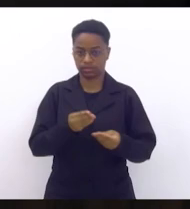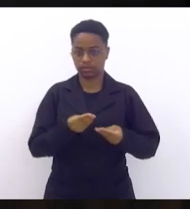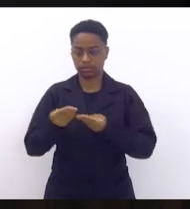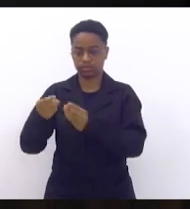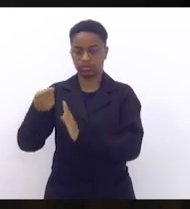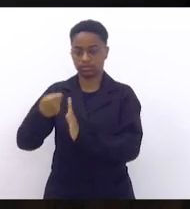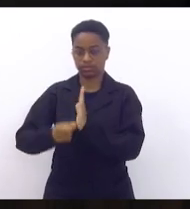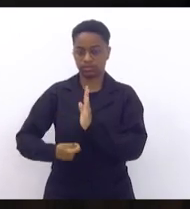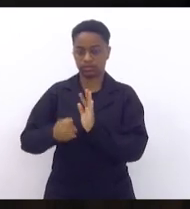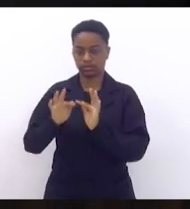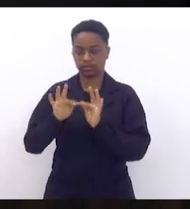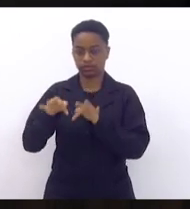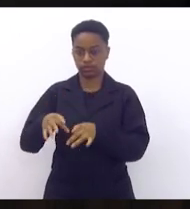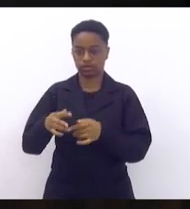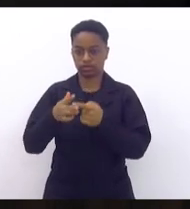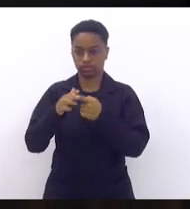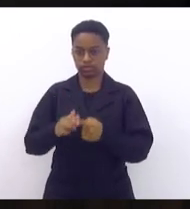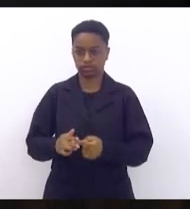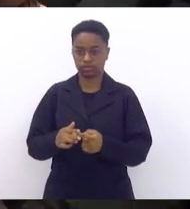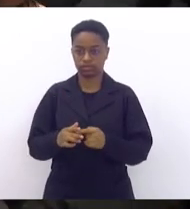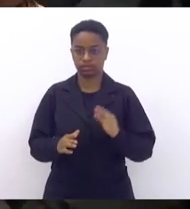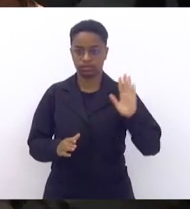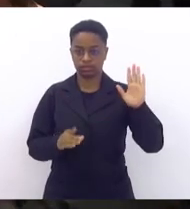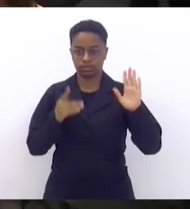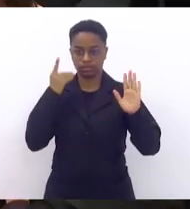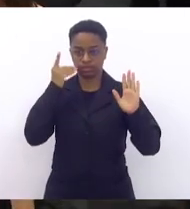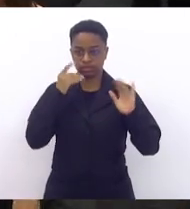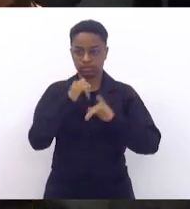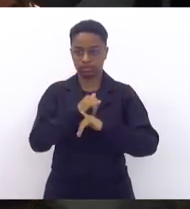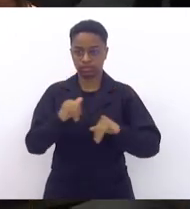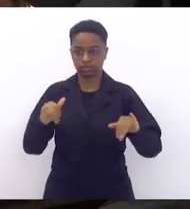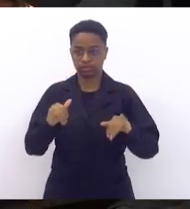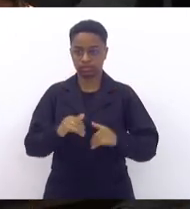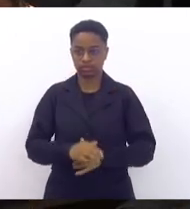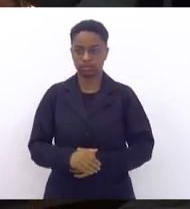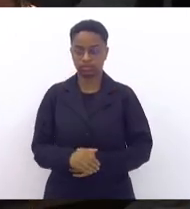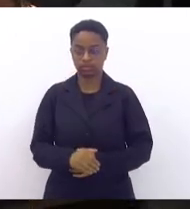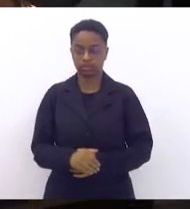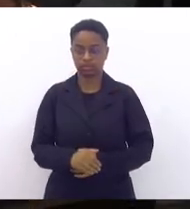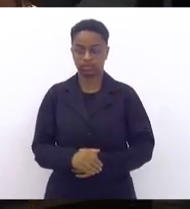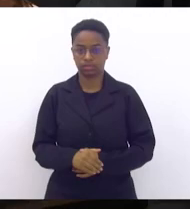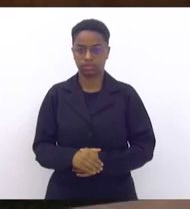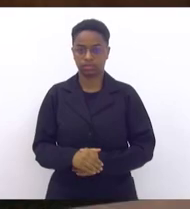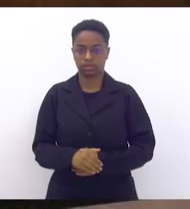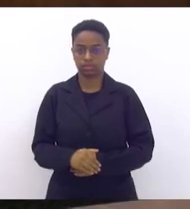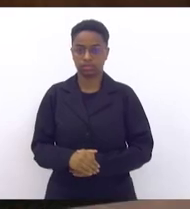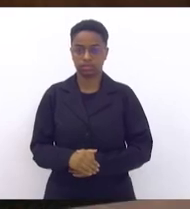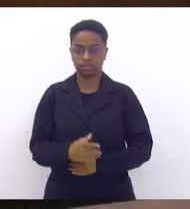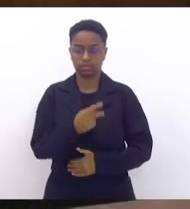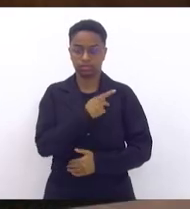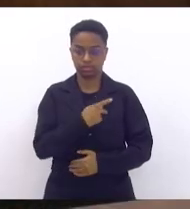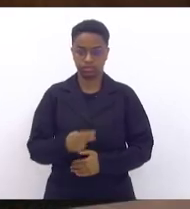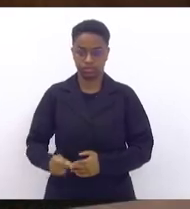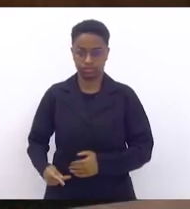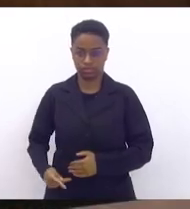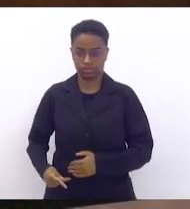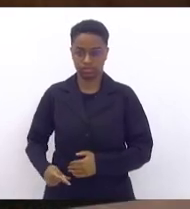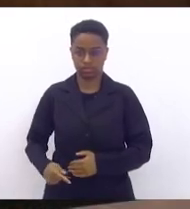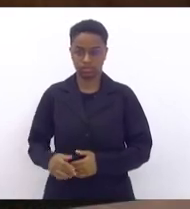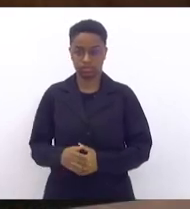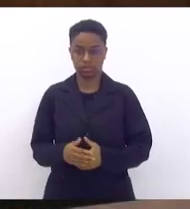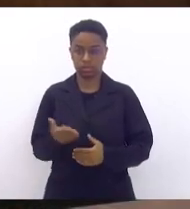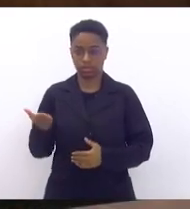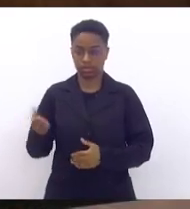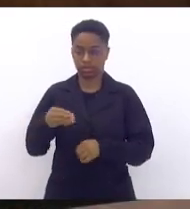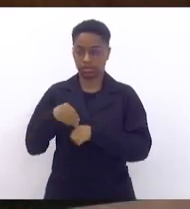redação final. Para declarar, presidente. Deputada Dani Balto. Dani Monteiro, perdão. Senhor presidente, essa